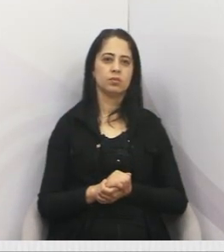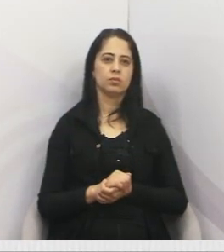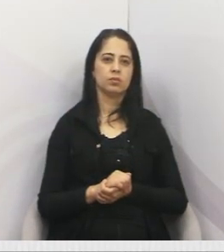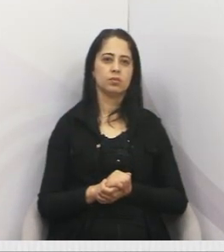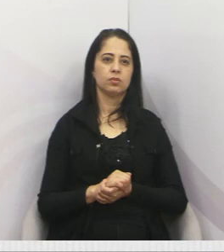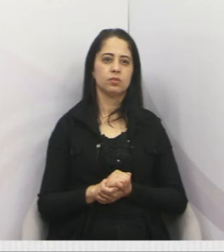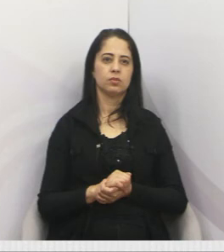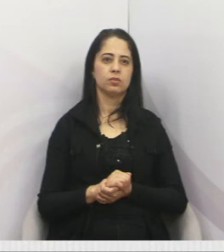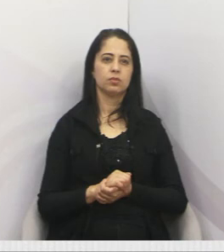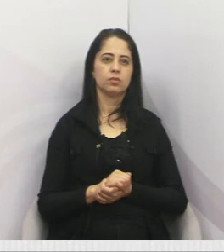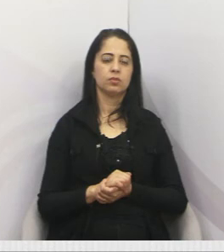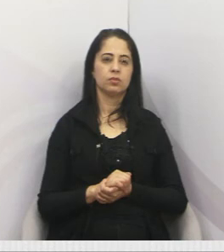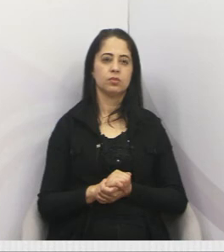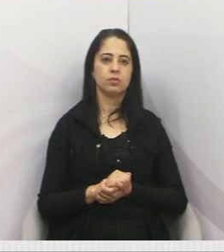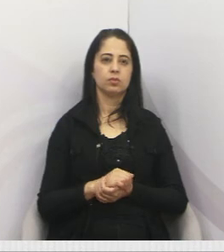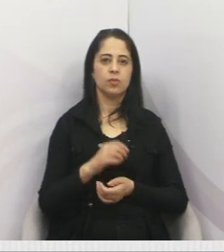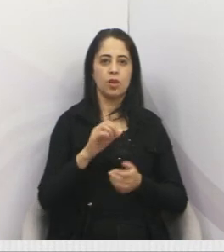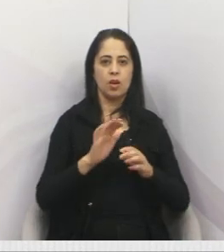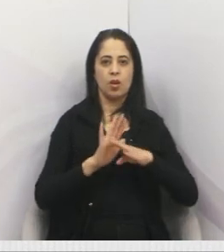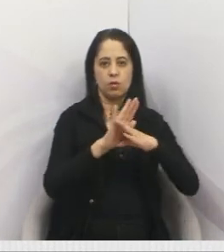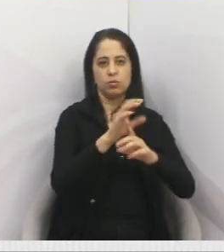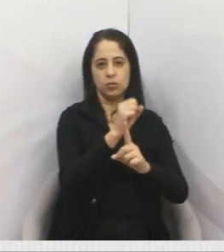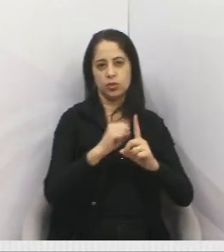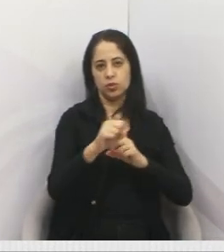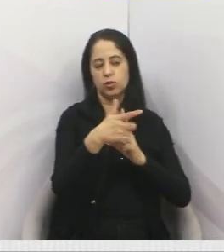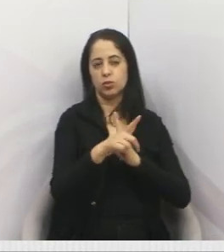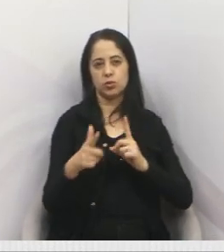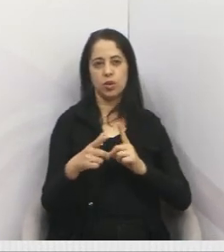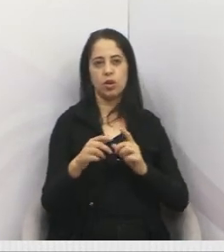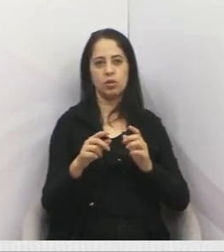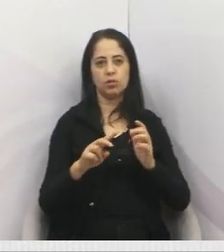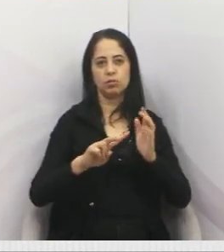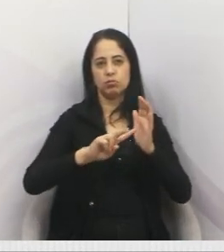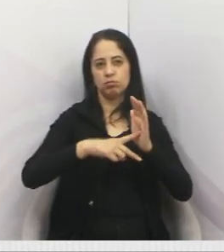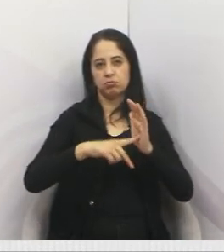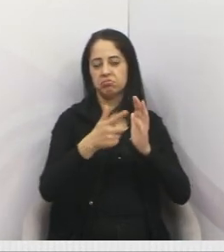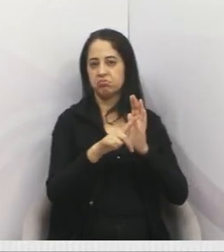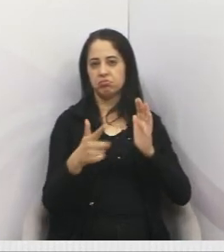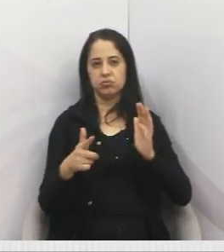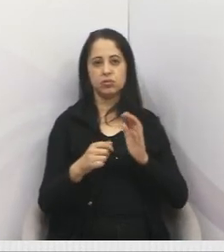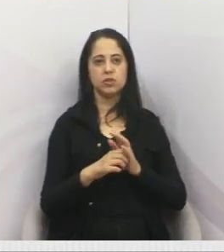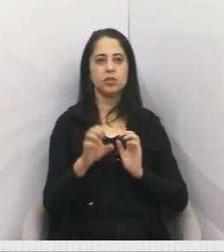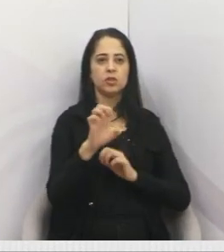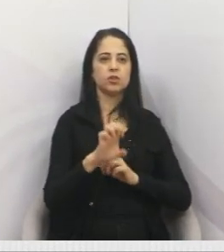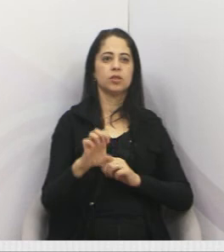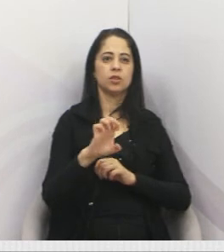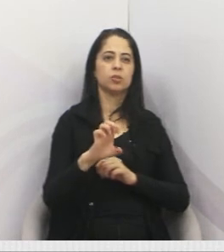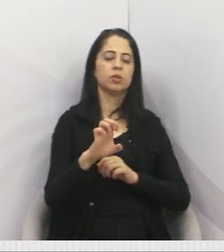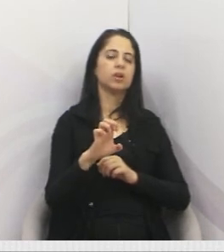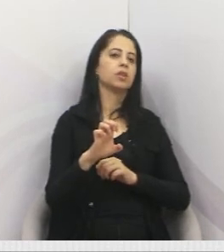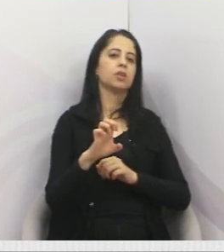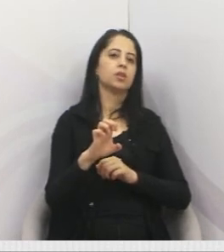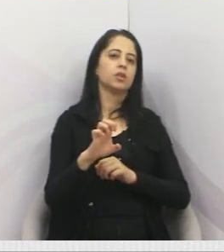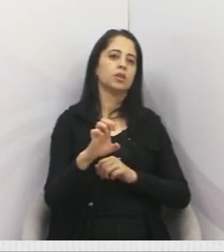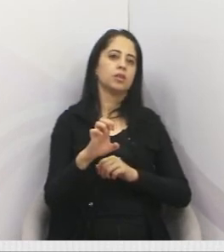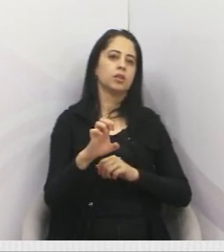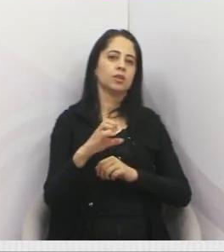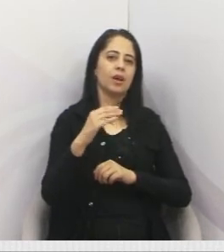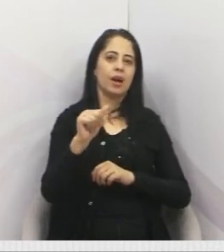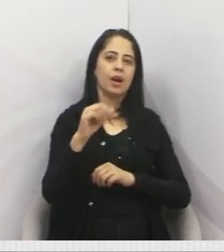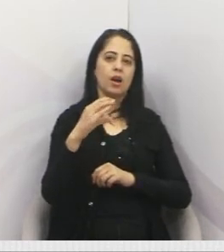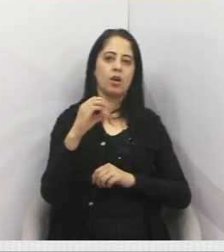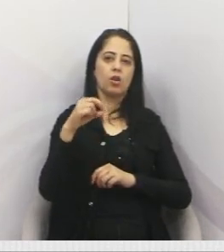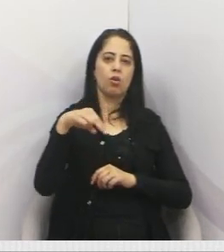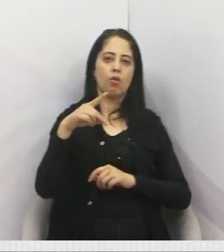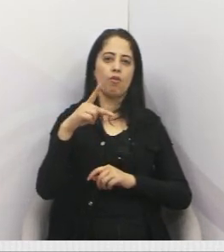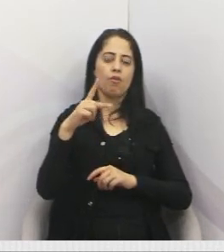Movimentos populares em branco, entidades de classe em branco, empresas ou entidades profissionais, Associação das Construtoras, a